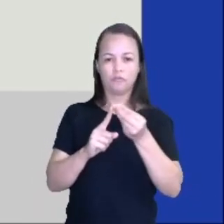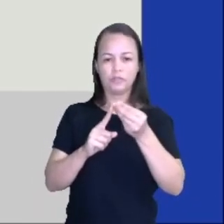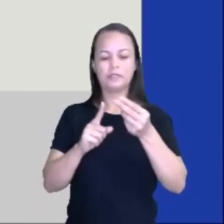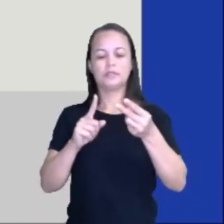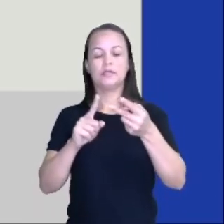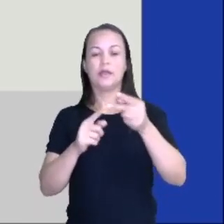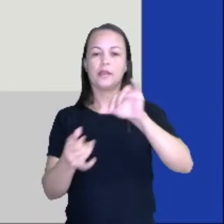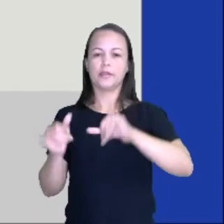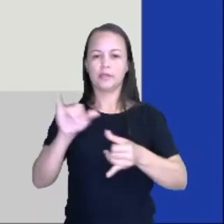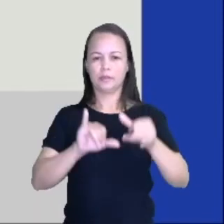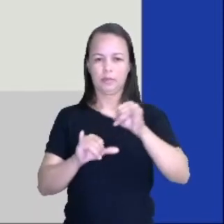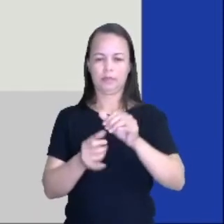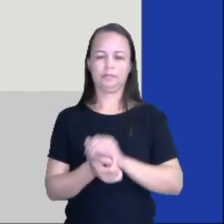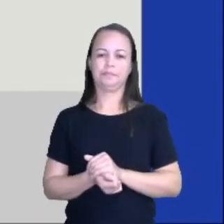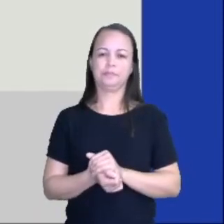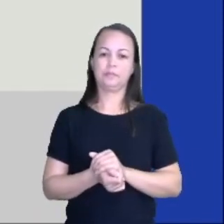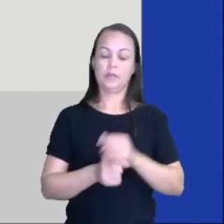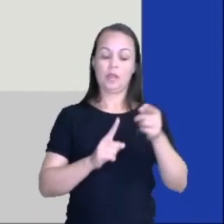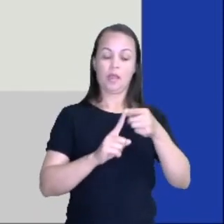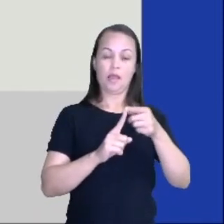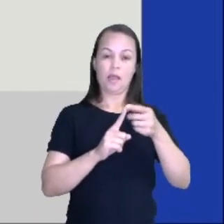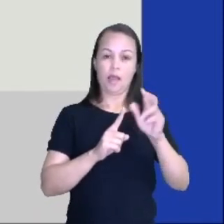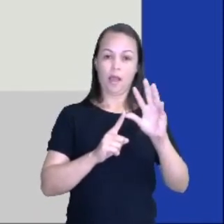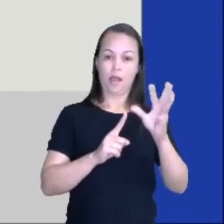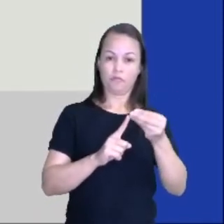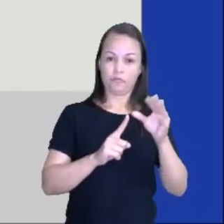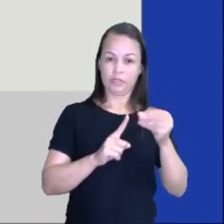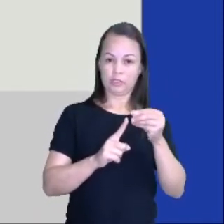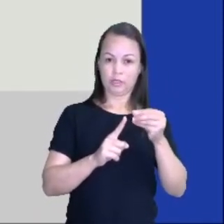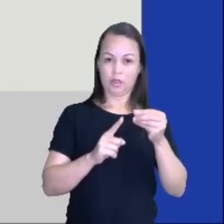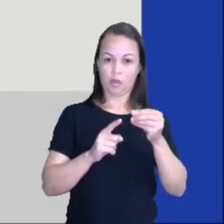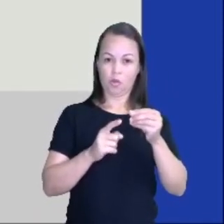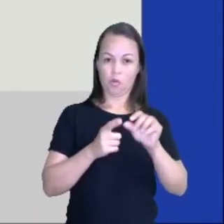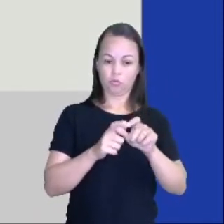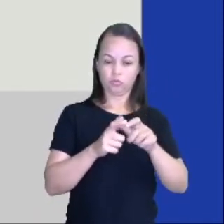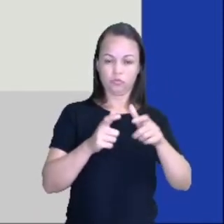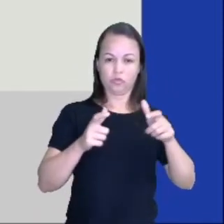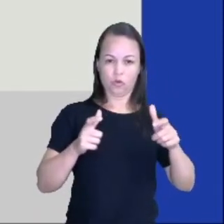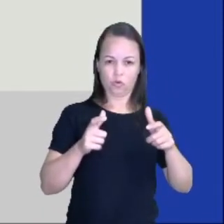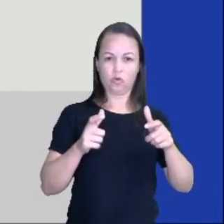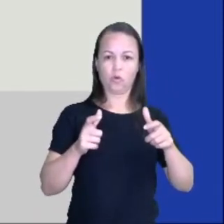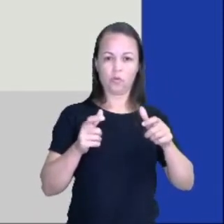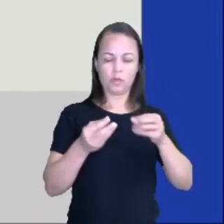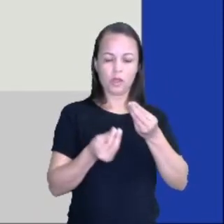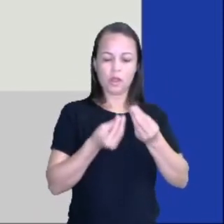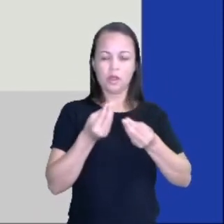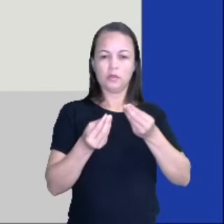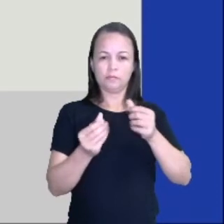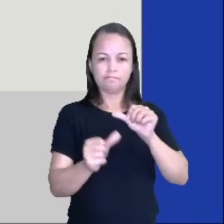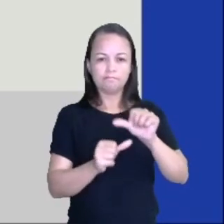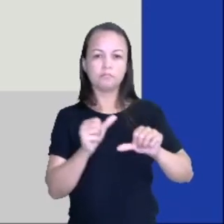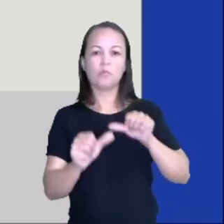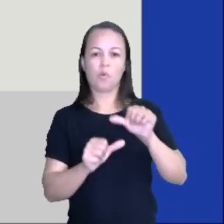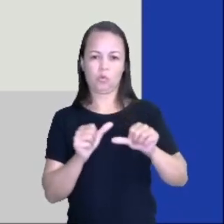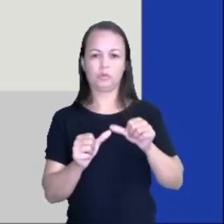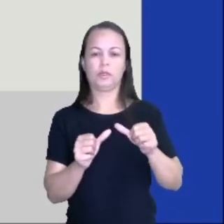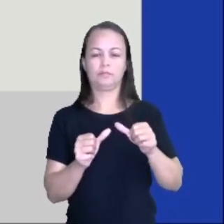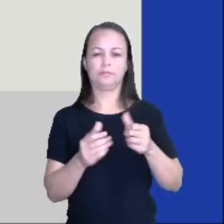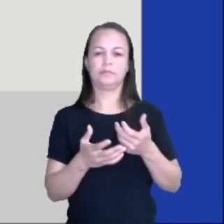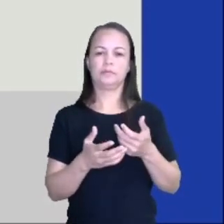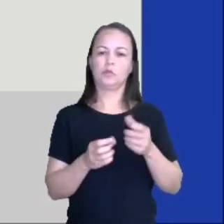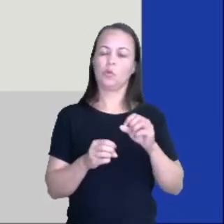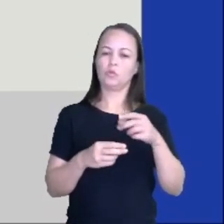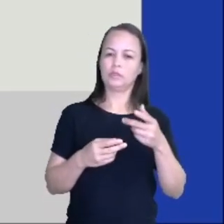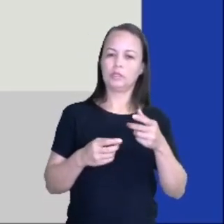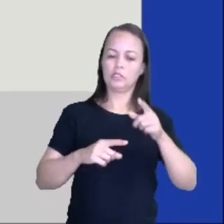muda o volume, o formato, mas não muda a massa. Ou seja, a